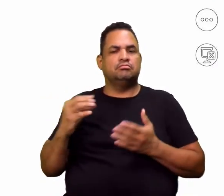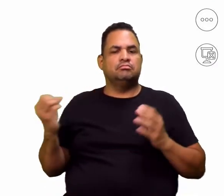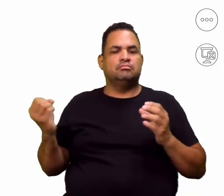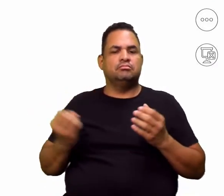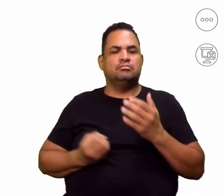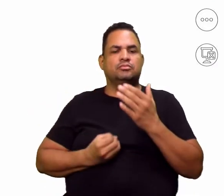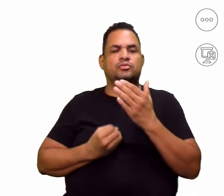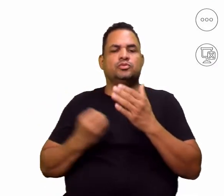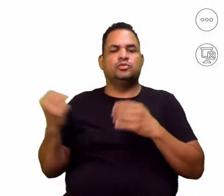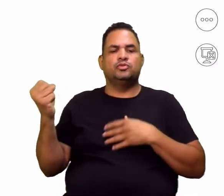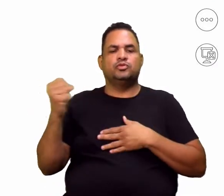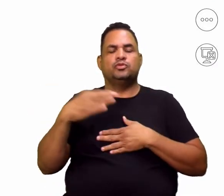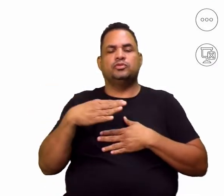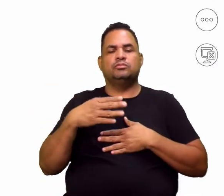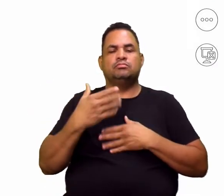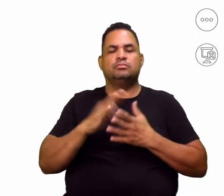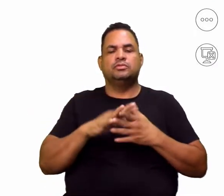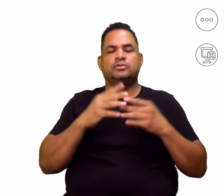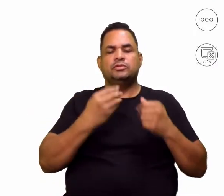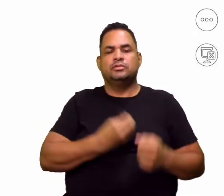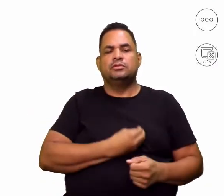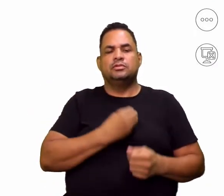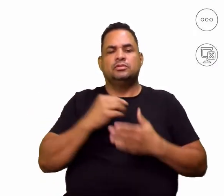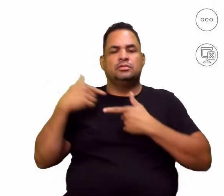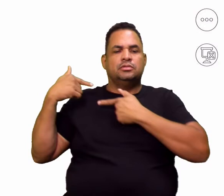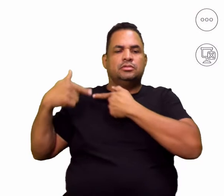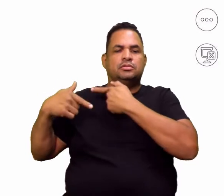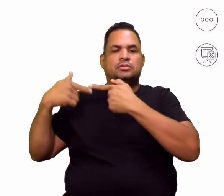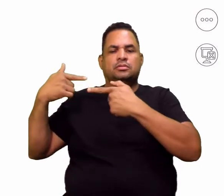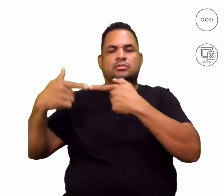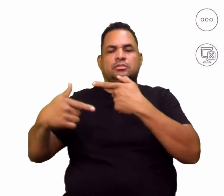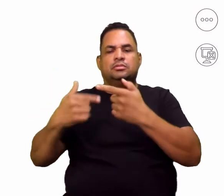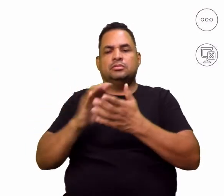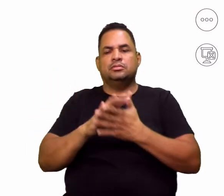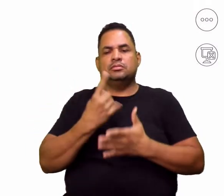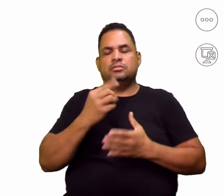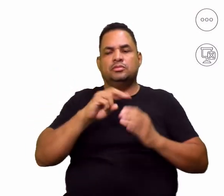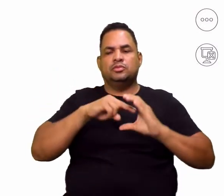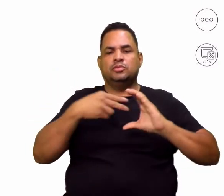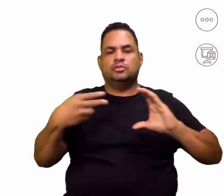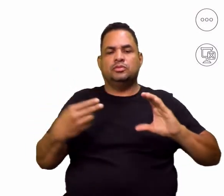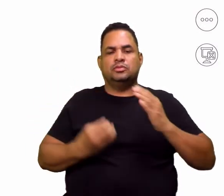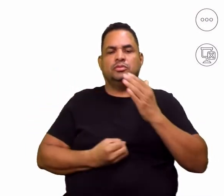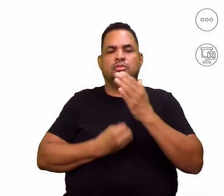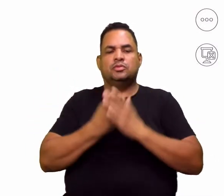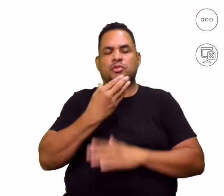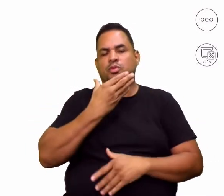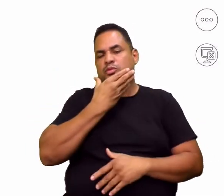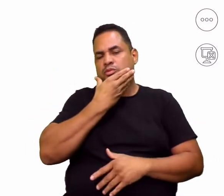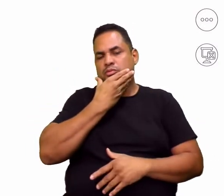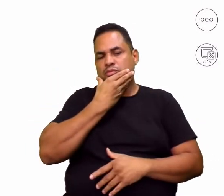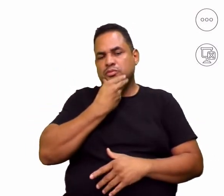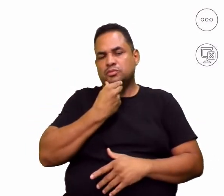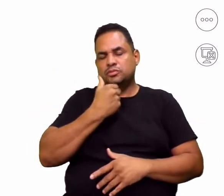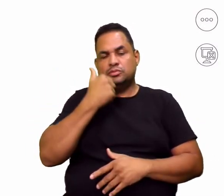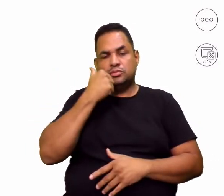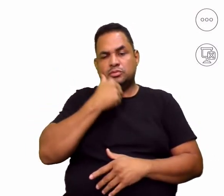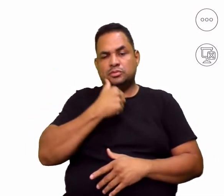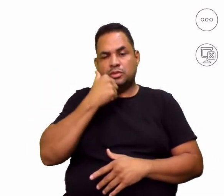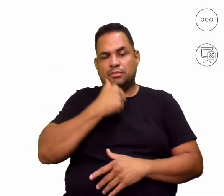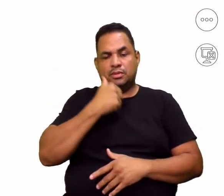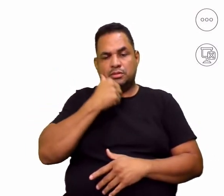a fecundação. Descendentes possuem apenas os cromossomos de origem materna e